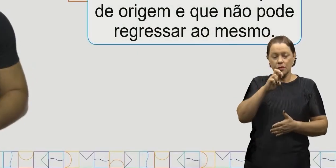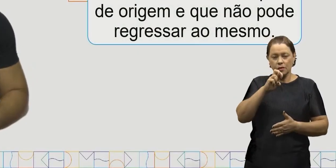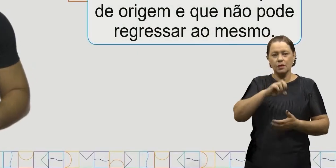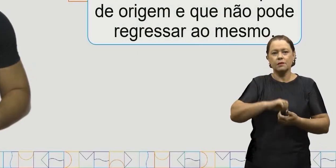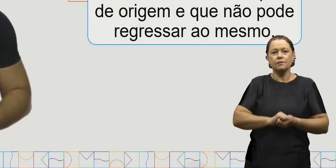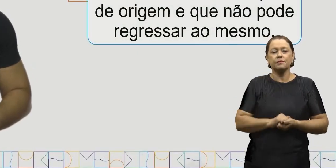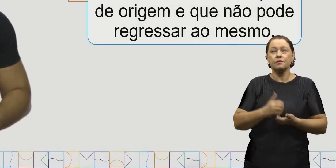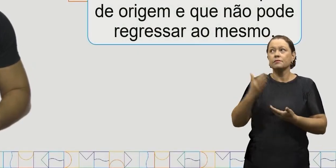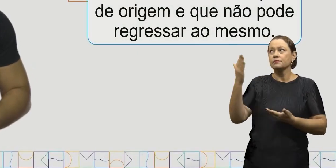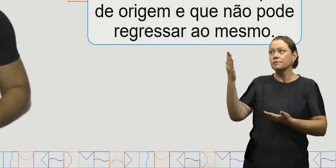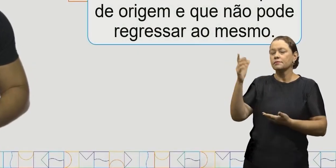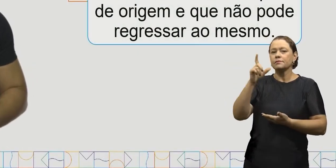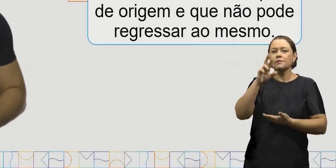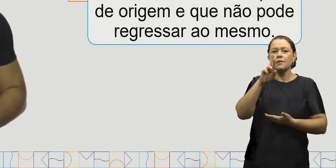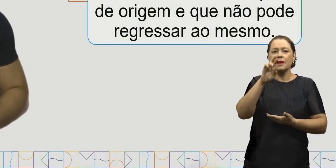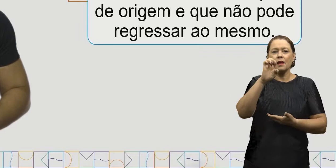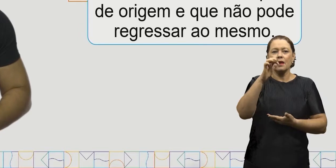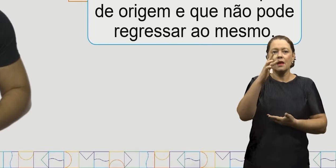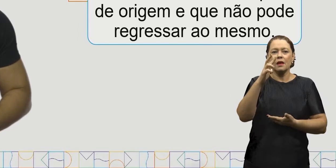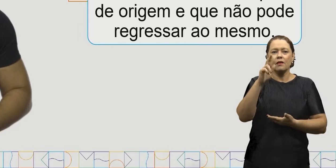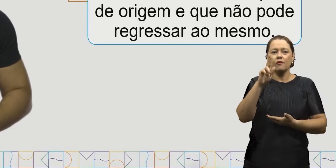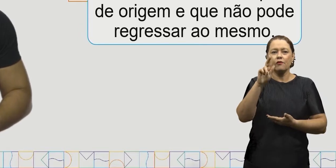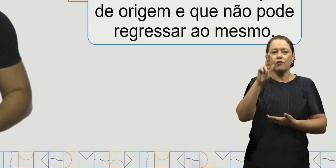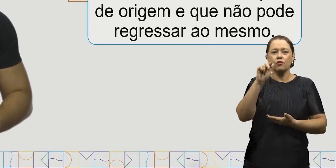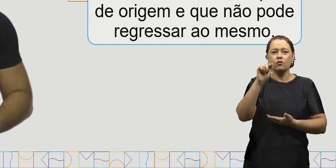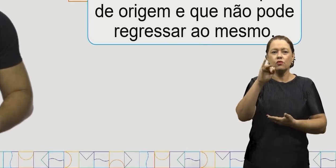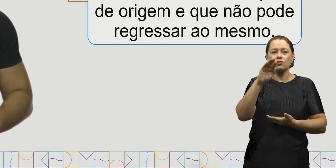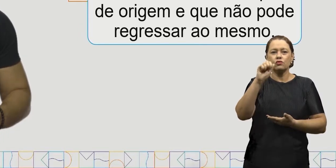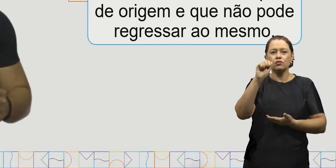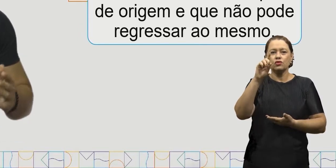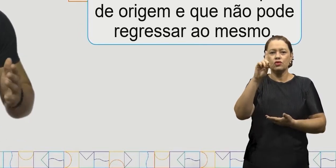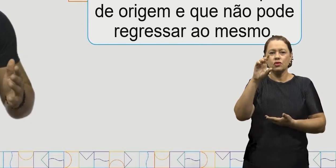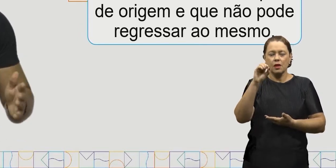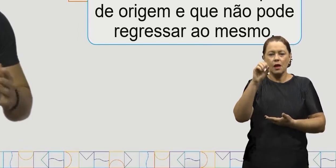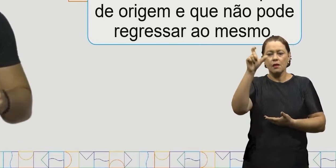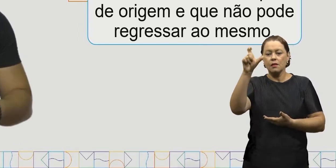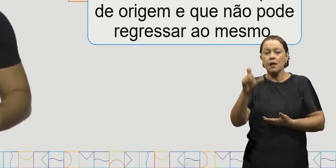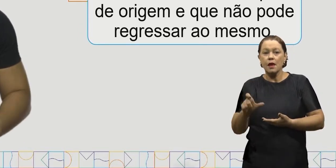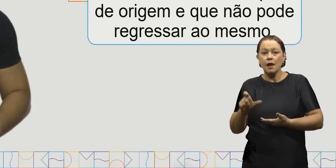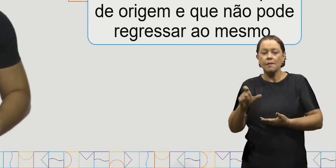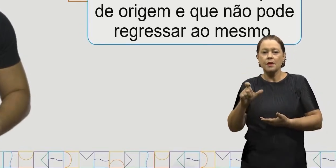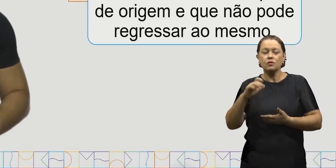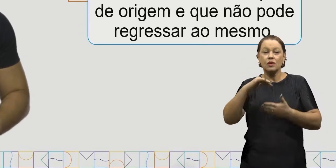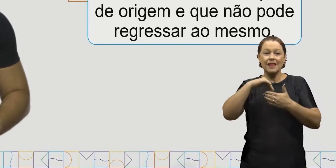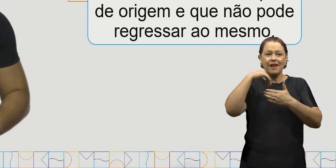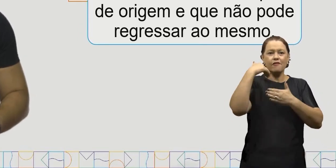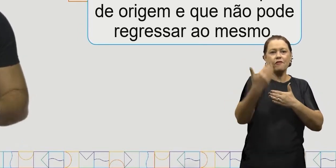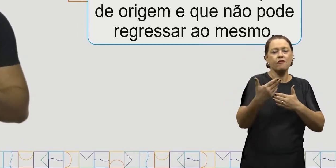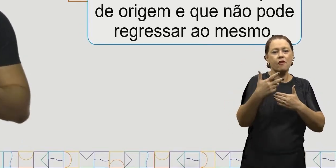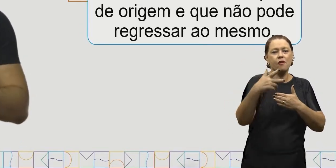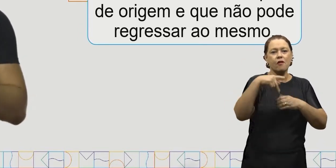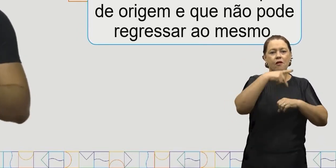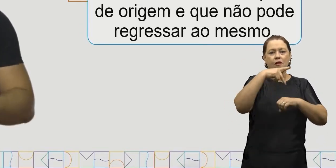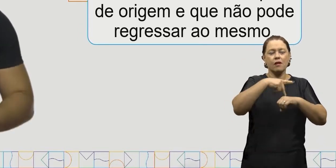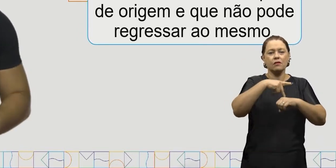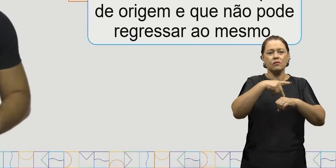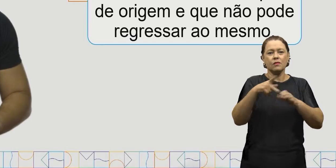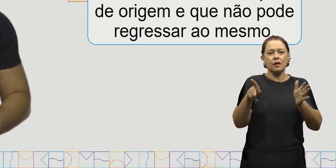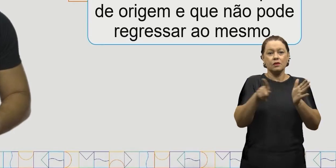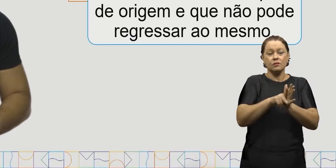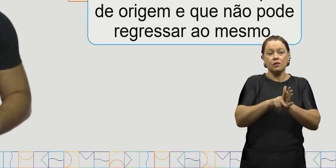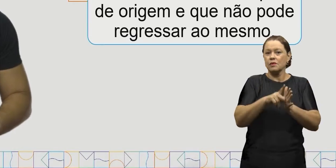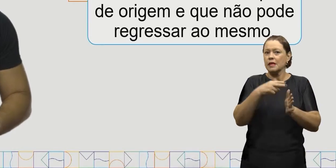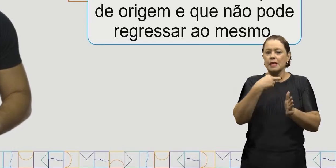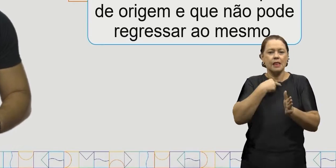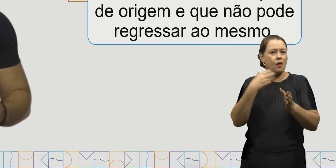refugiado para você. Refugiado é toda a pessoa que se encontra fora de seu país de origem e que não pode regressar